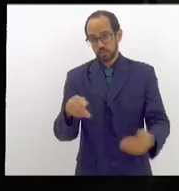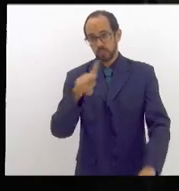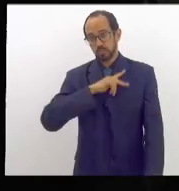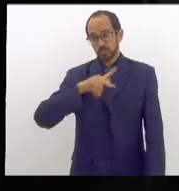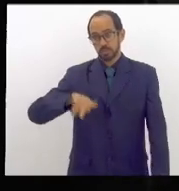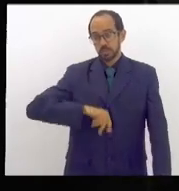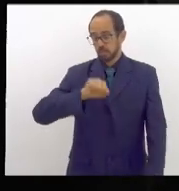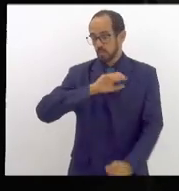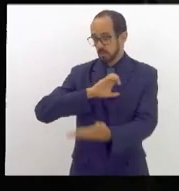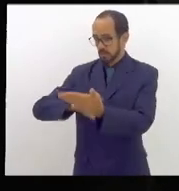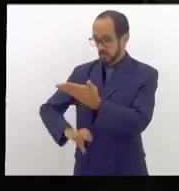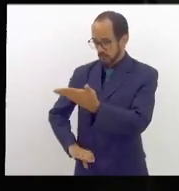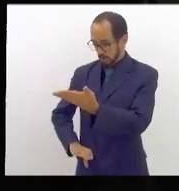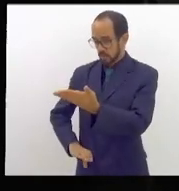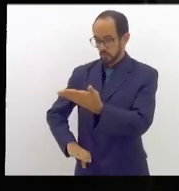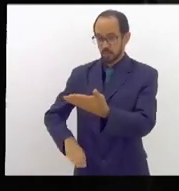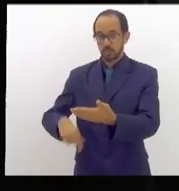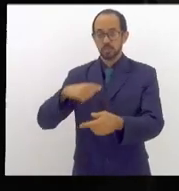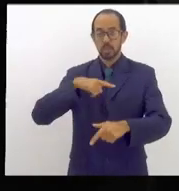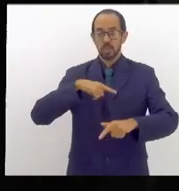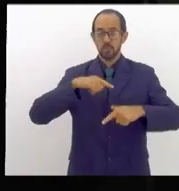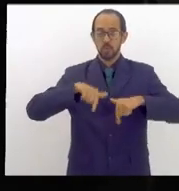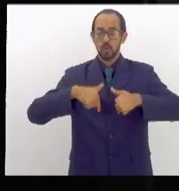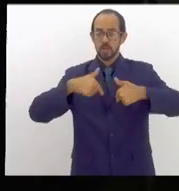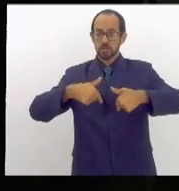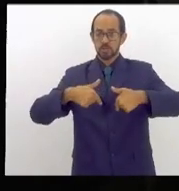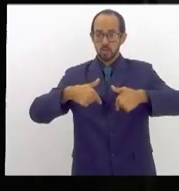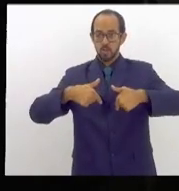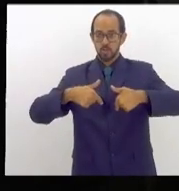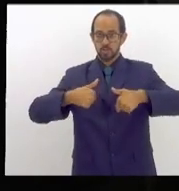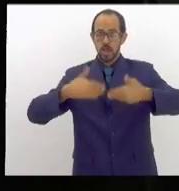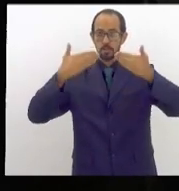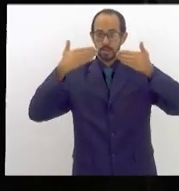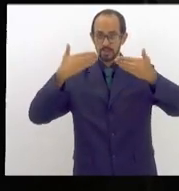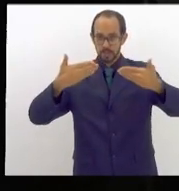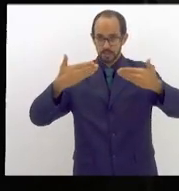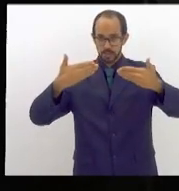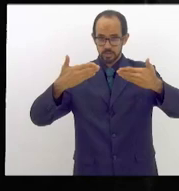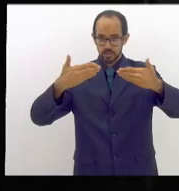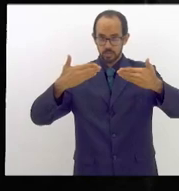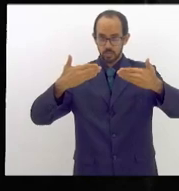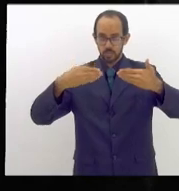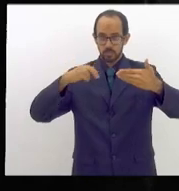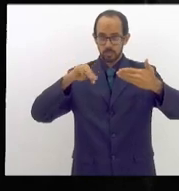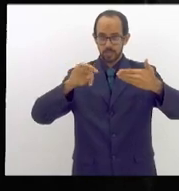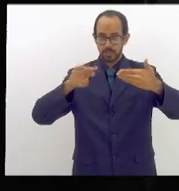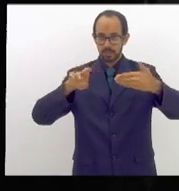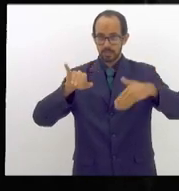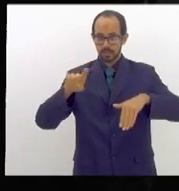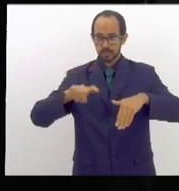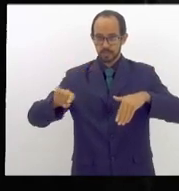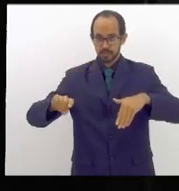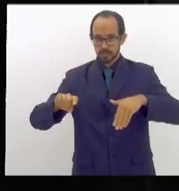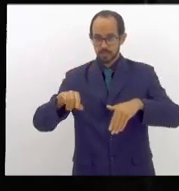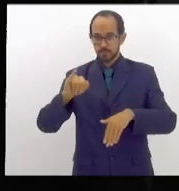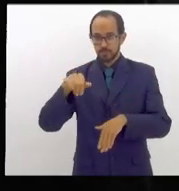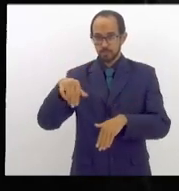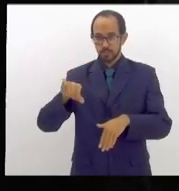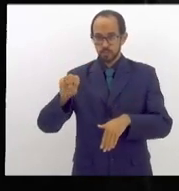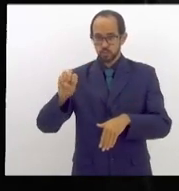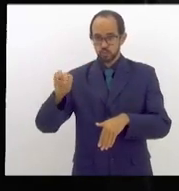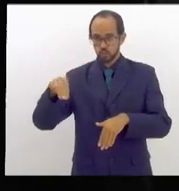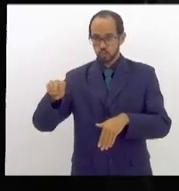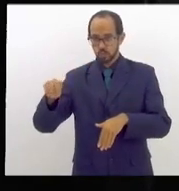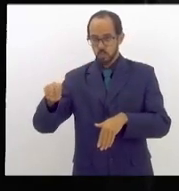do André quando a gente teve o ato de apresentação da Matriz o produto é importante contribuição da